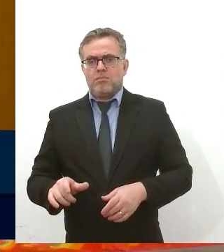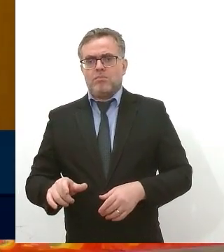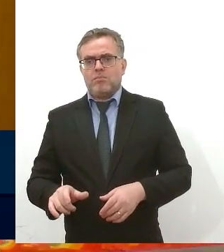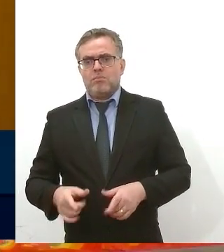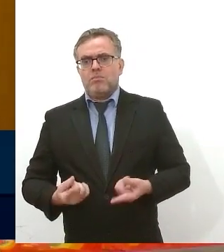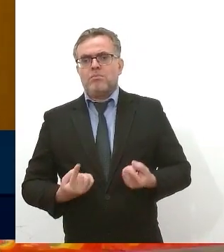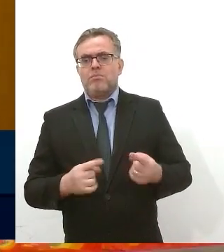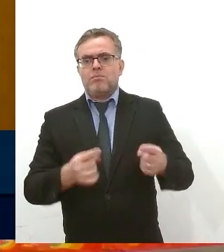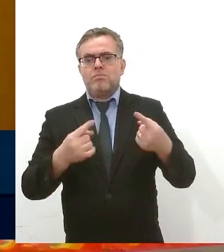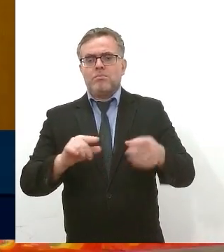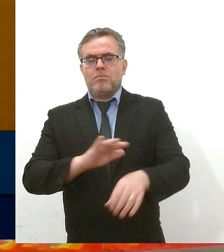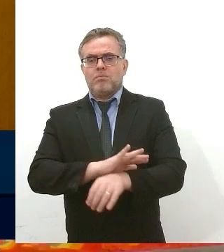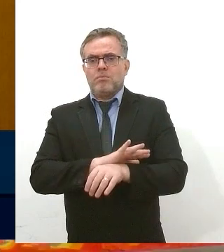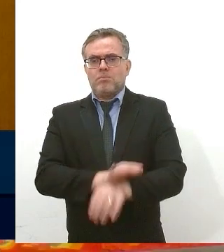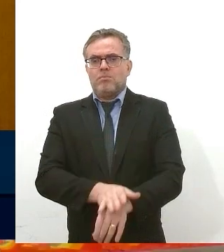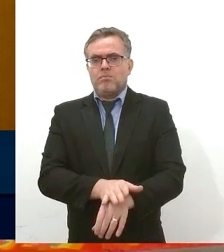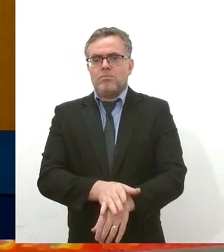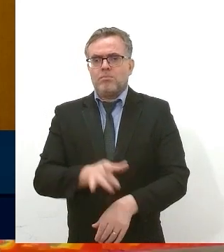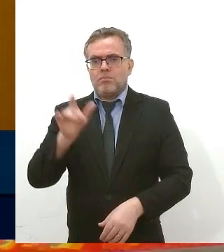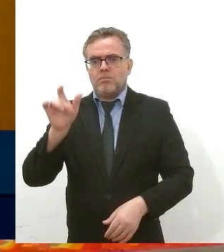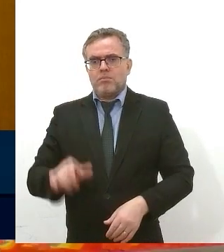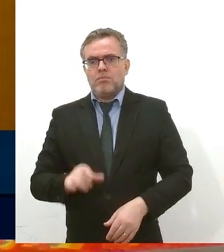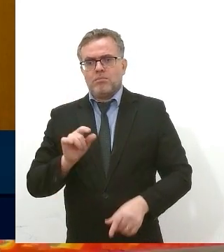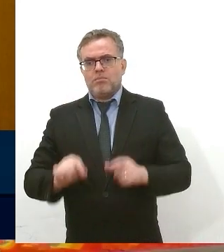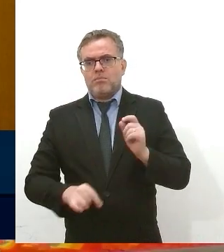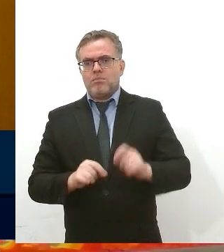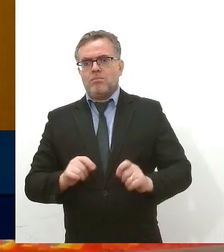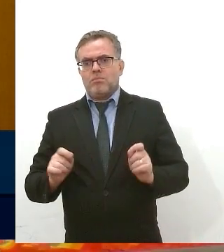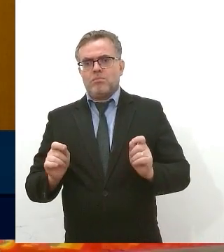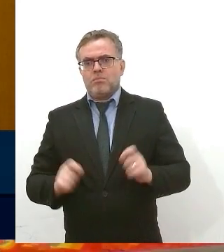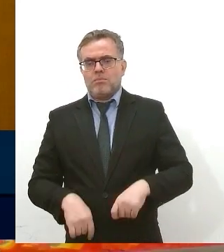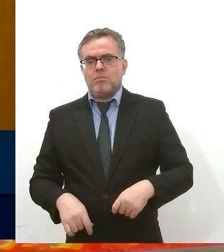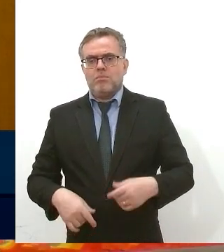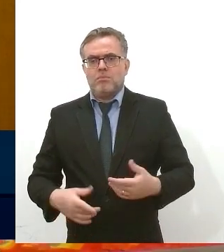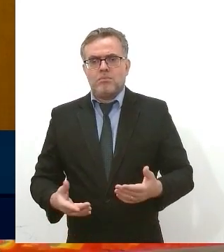ele, né, foi de uma certa forma